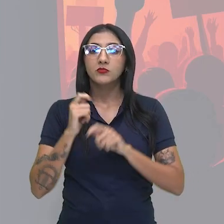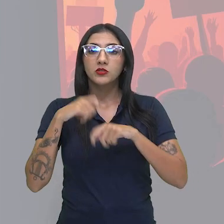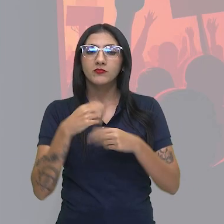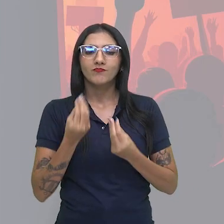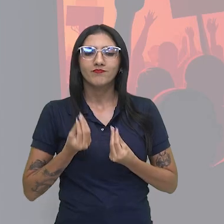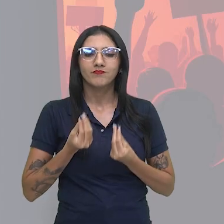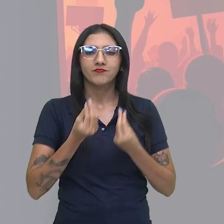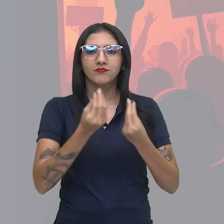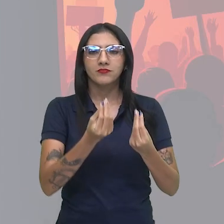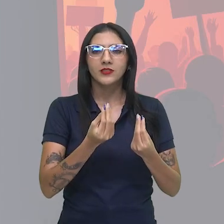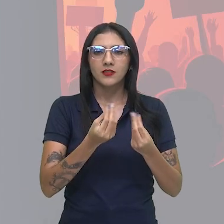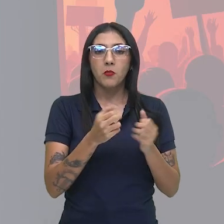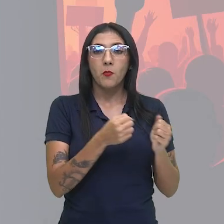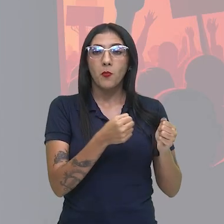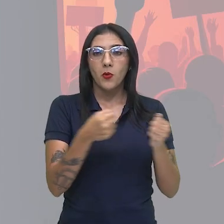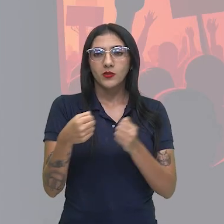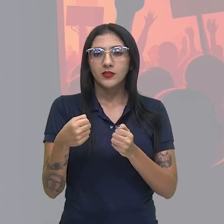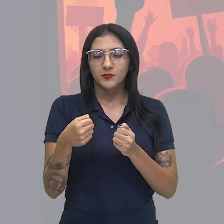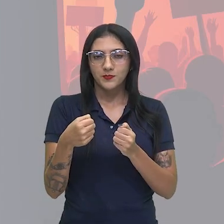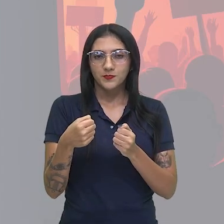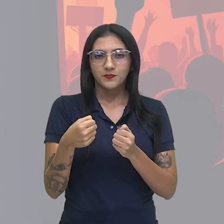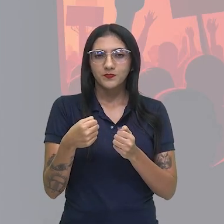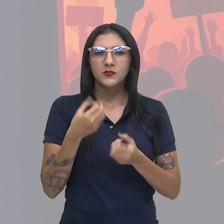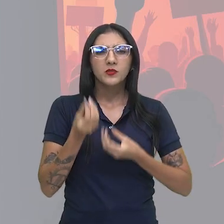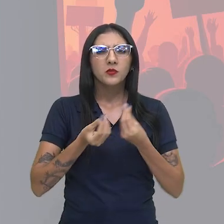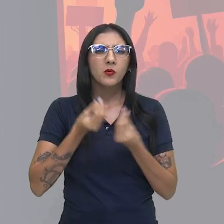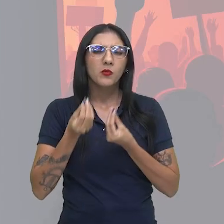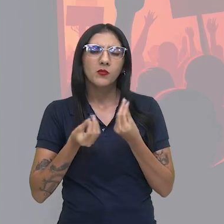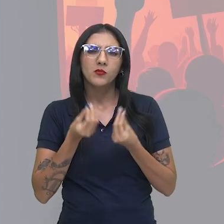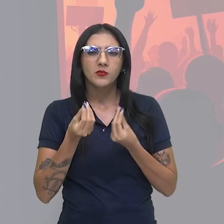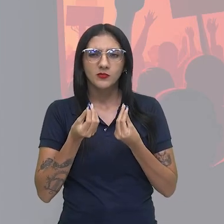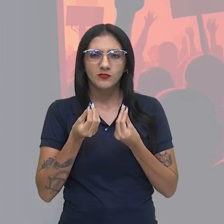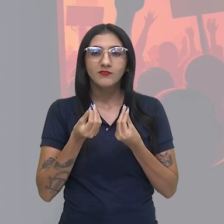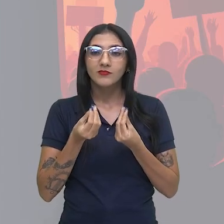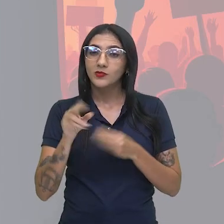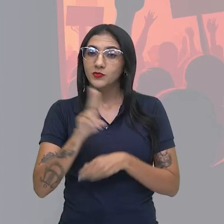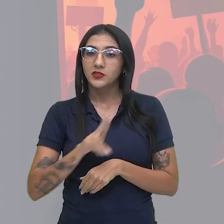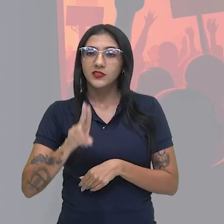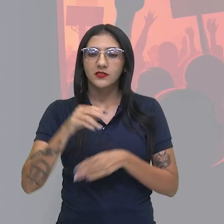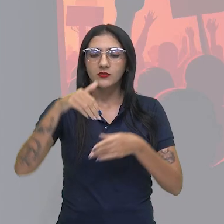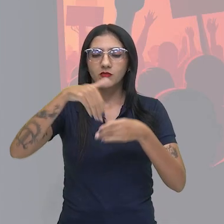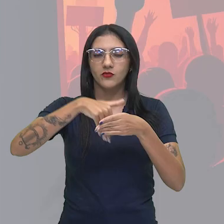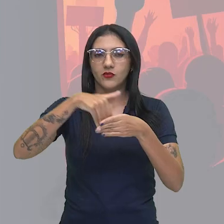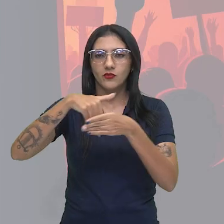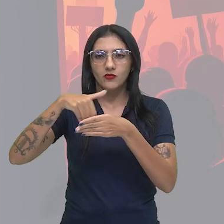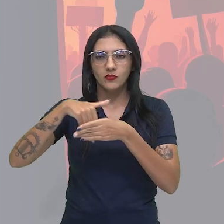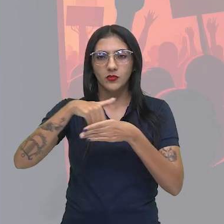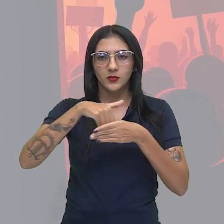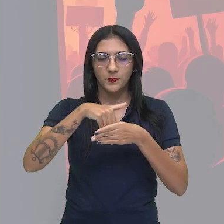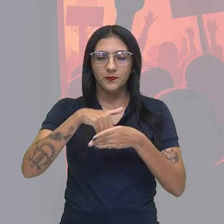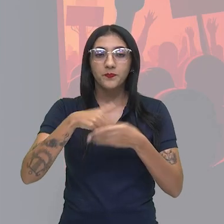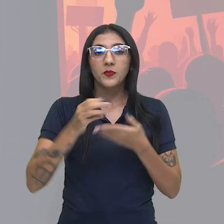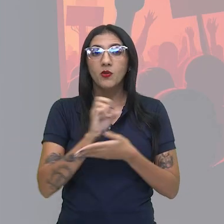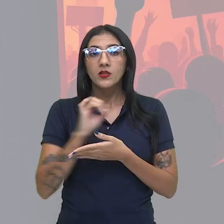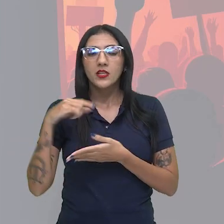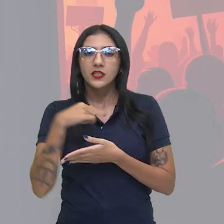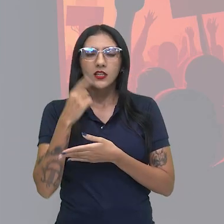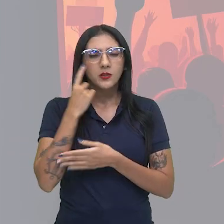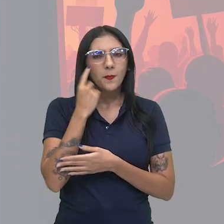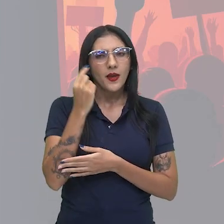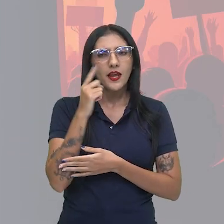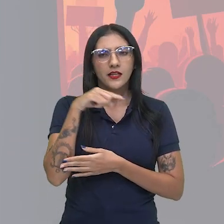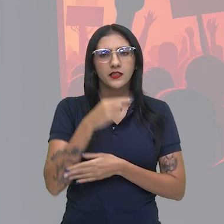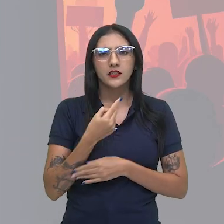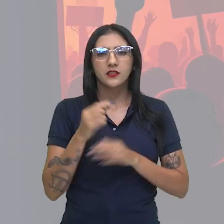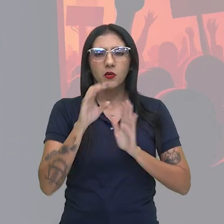o poder ao Estado. E isso acontece, gente, principalmente por meio do voto, tá? Então, quando nós falamos de Estado Democrático de